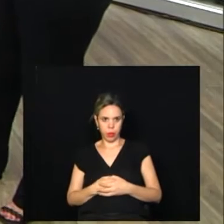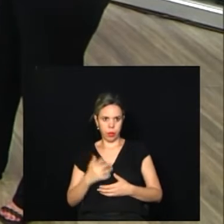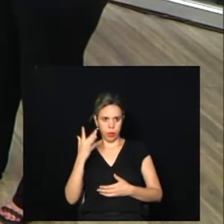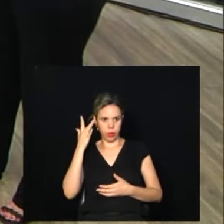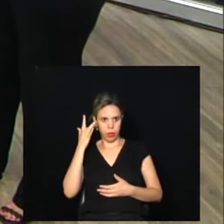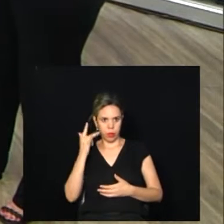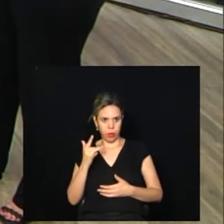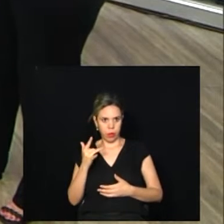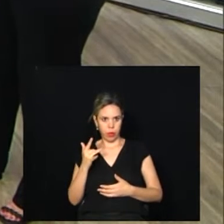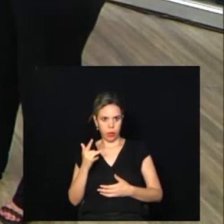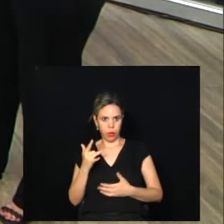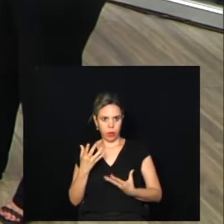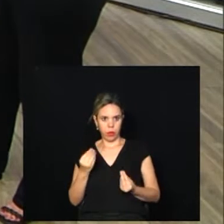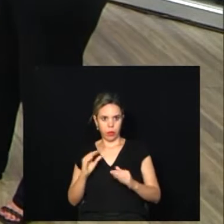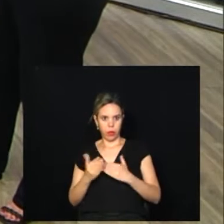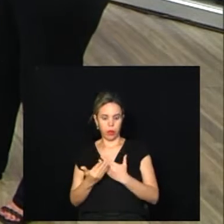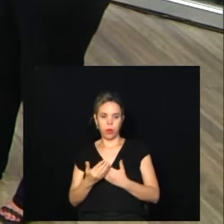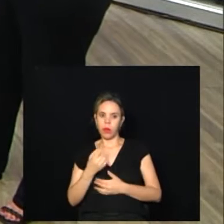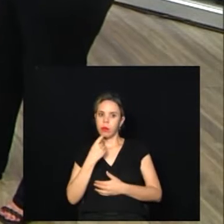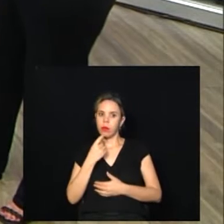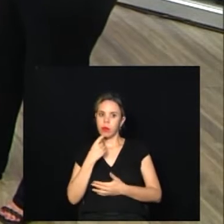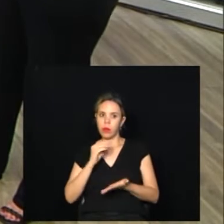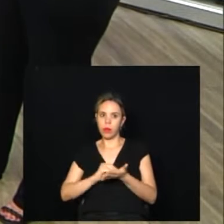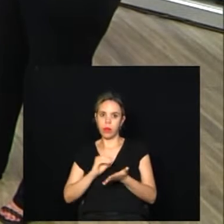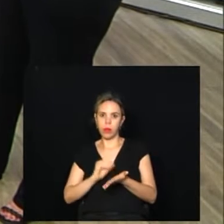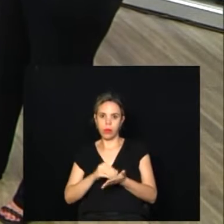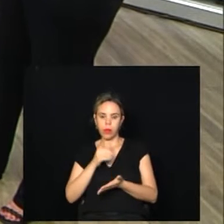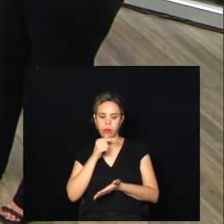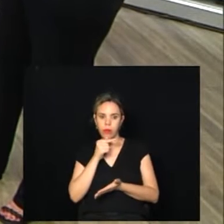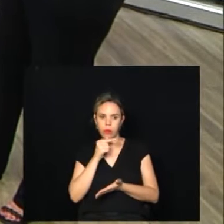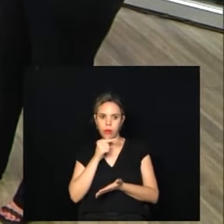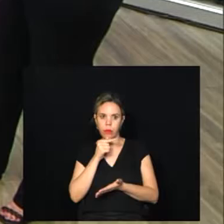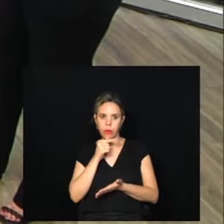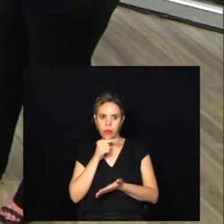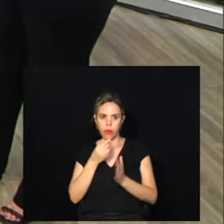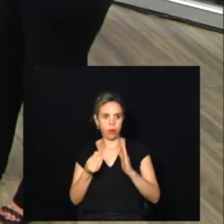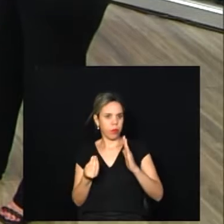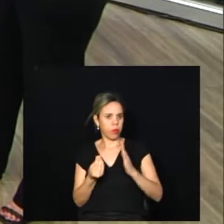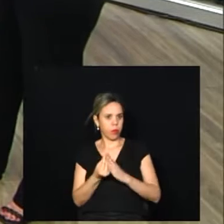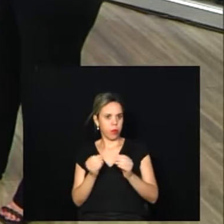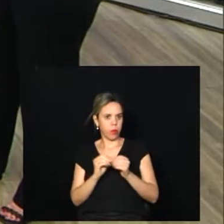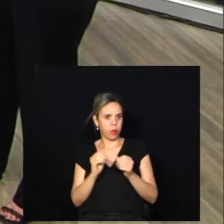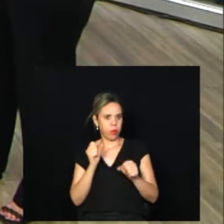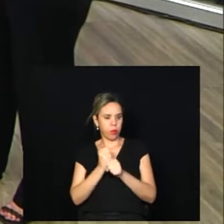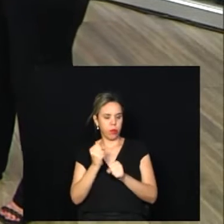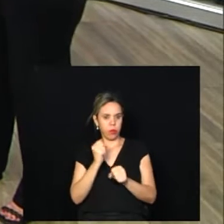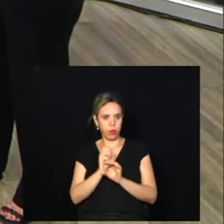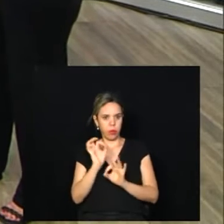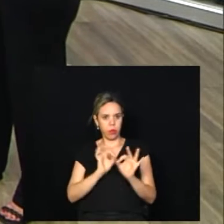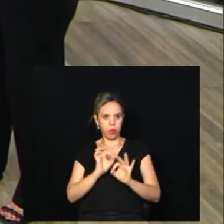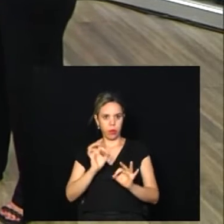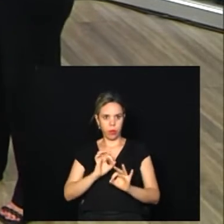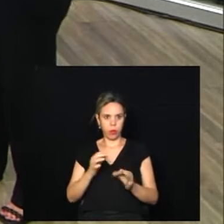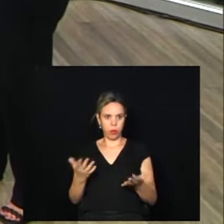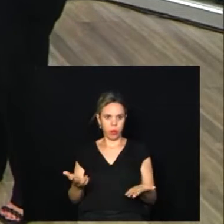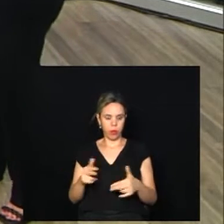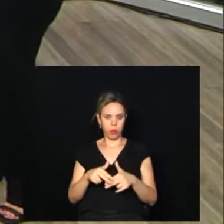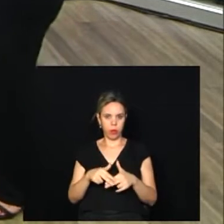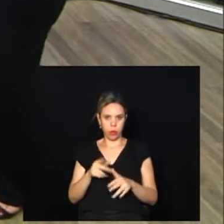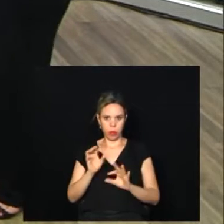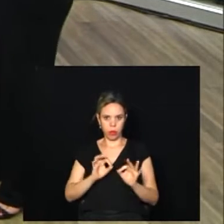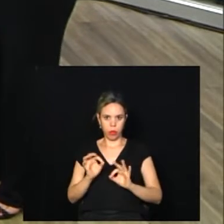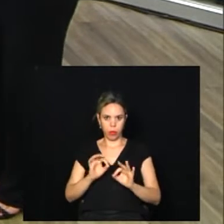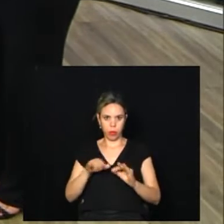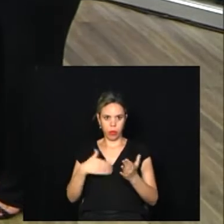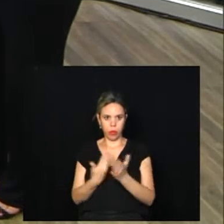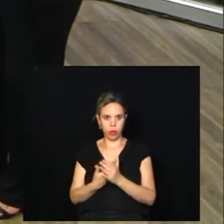amanhã muitos bairros de Campinas vão ficar sem água, já que a Sanasa está fazendo melhorias na rede. Por isso que a gente preparou